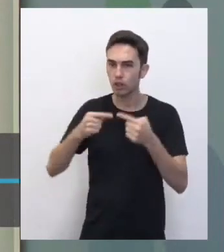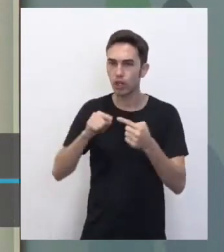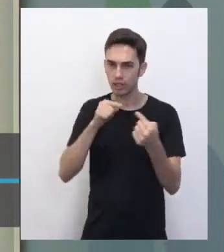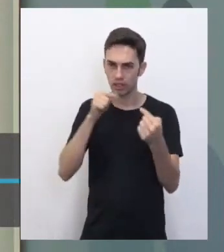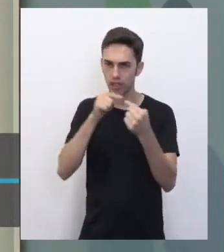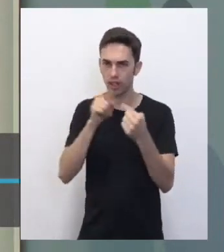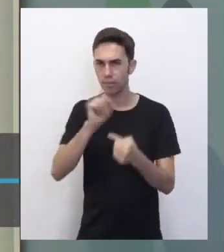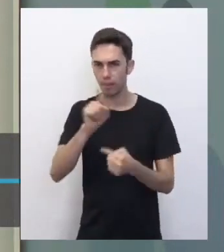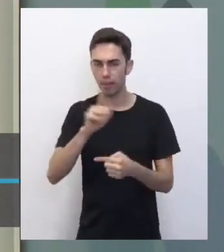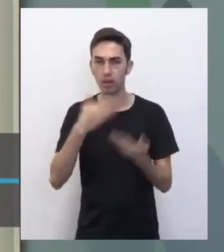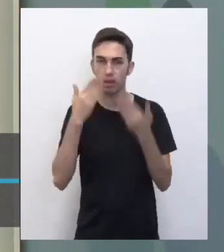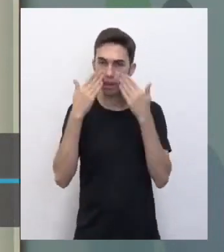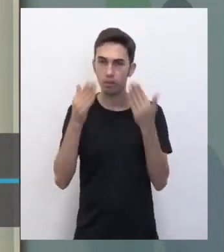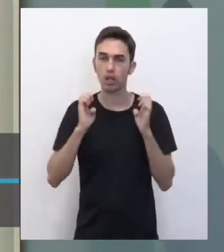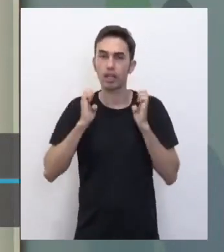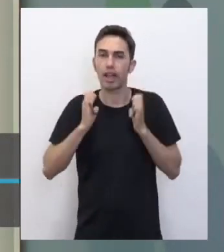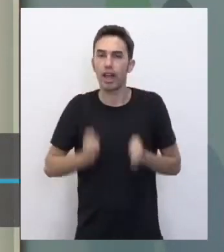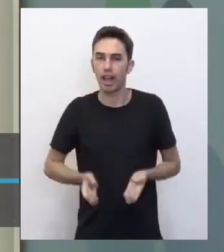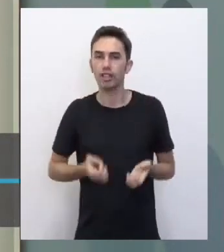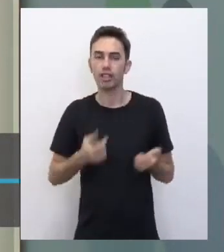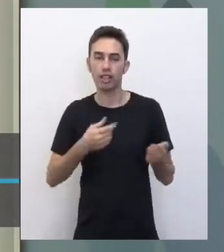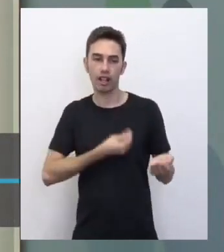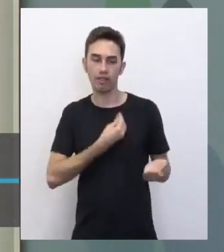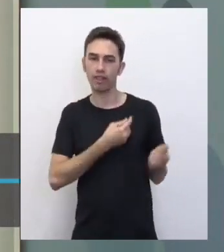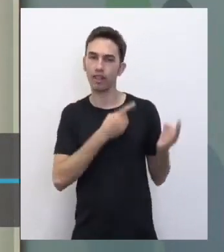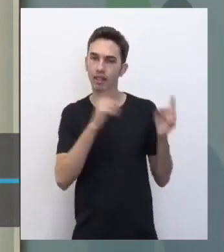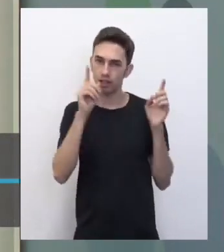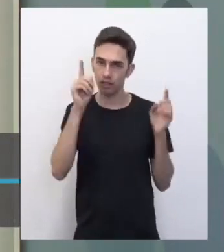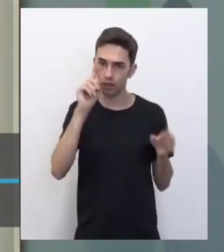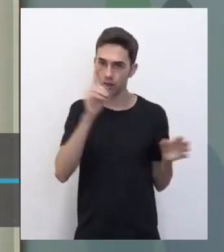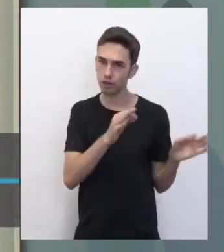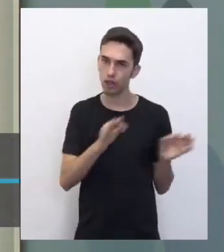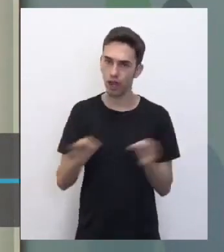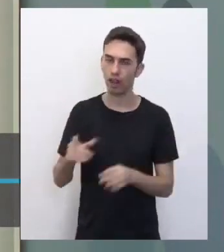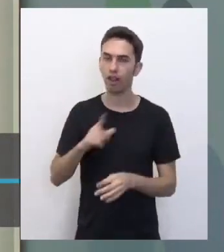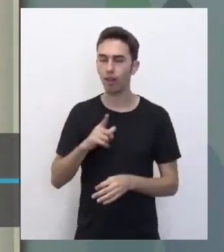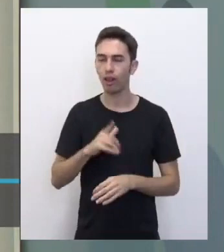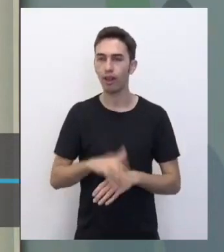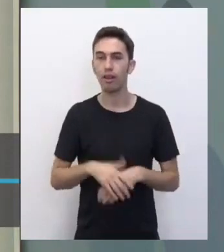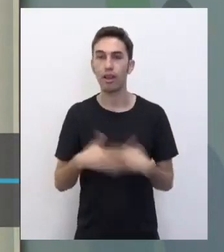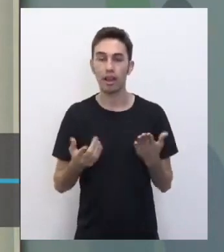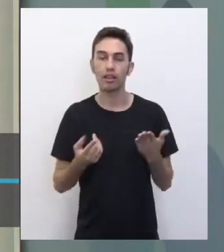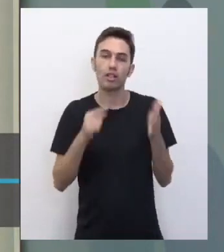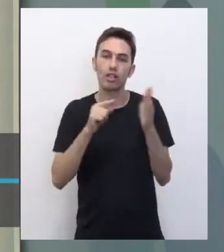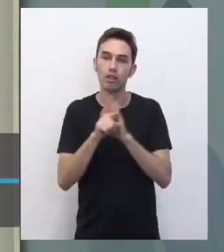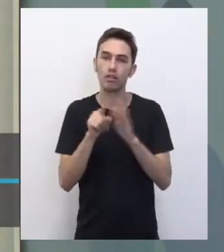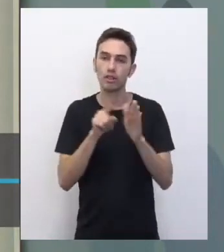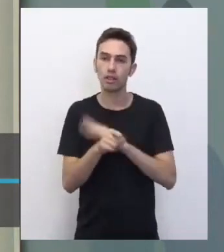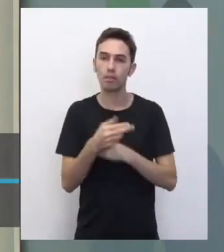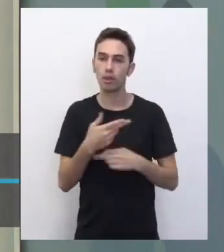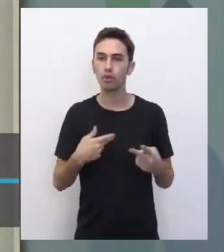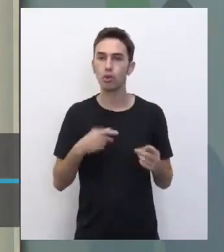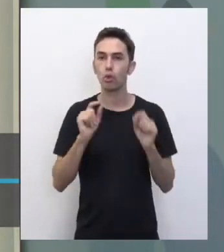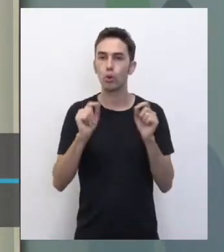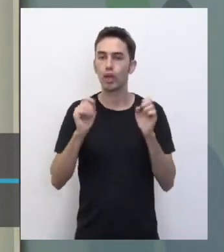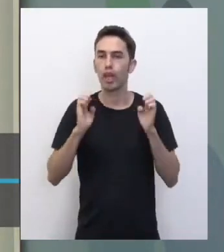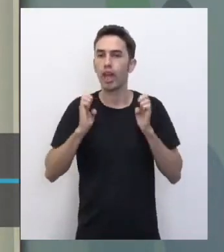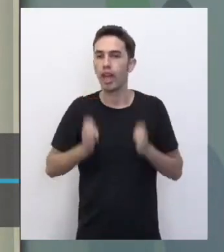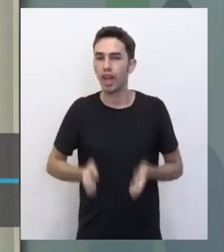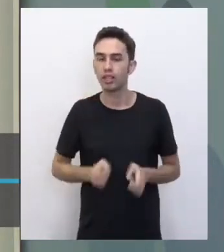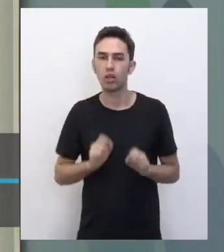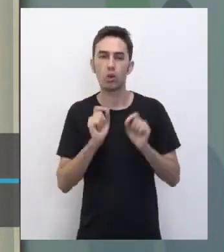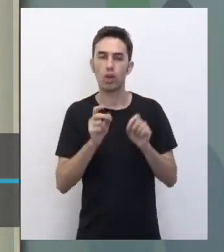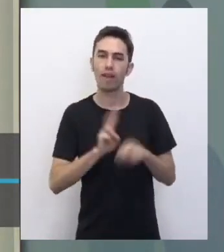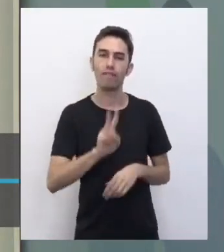no nosso cotidiano. Falado disso, nós teremos aqui algumas visões preliminares do que é a ética, do que são os valores,